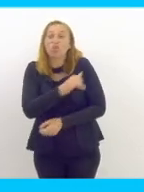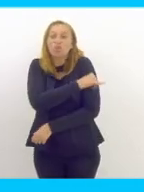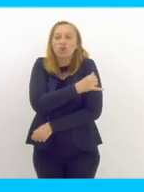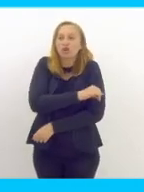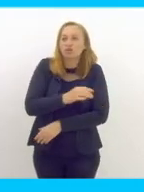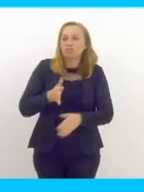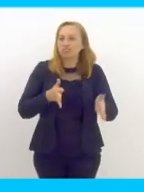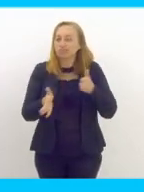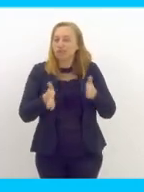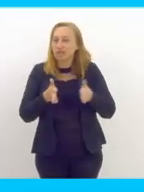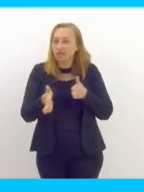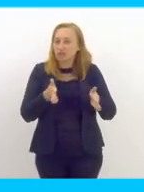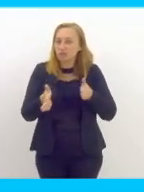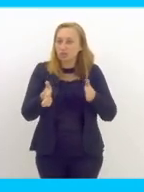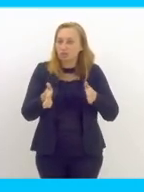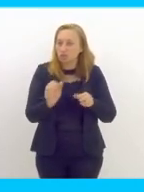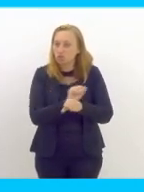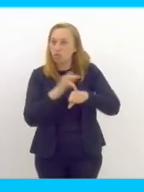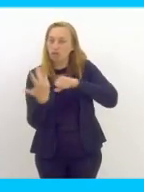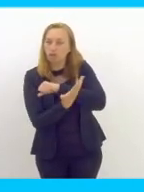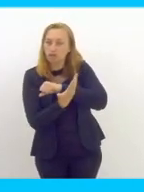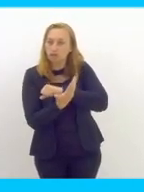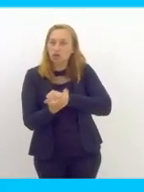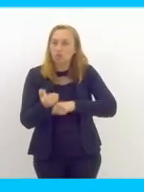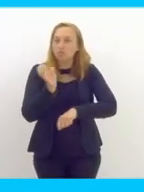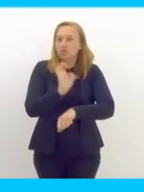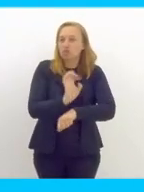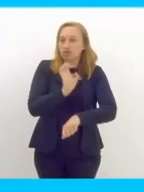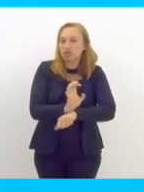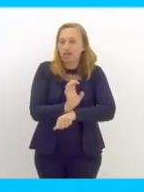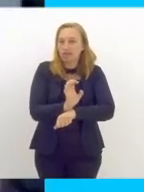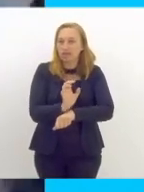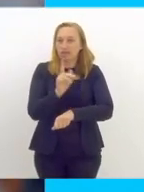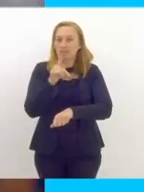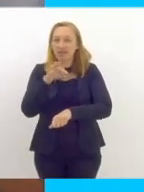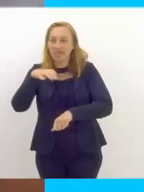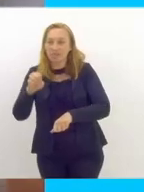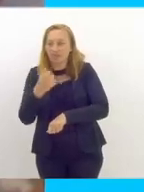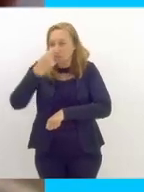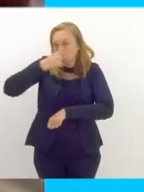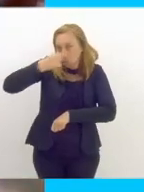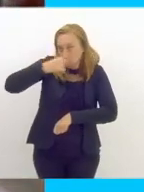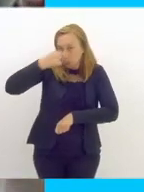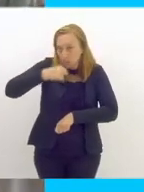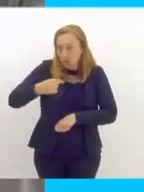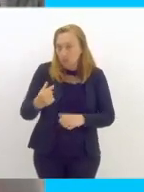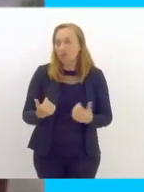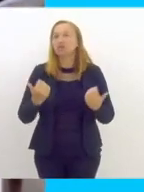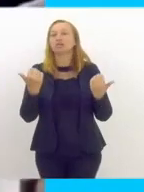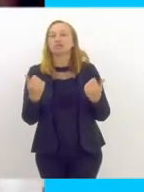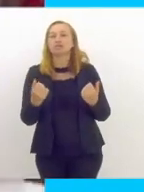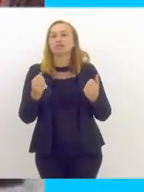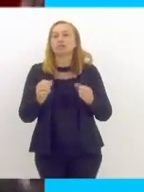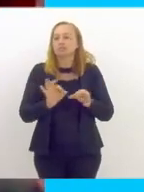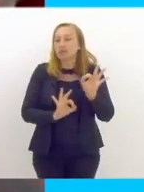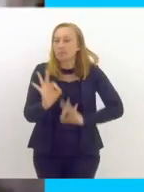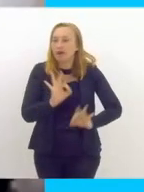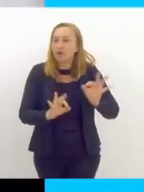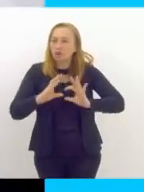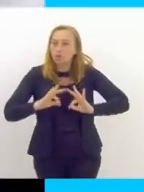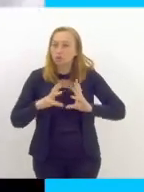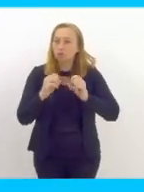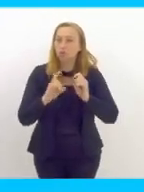sua quarta onda de Covid, o estado mergulhou numa epidemia de gripe. Para isso, Kiepp liderou a montagem das tendas